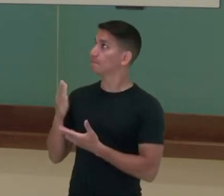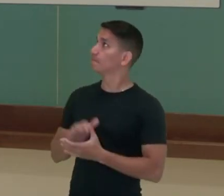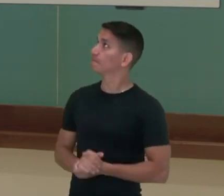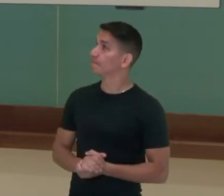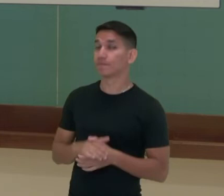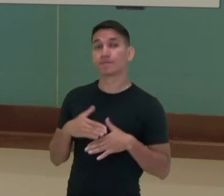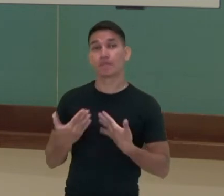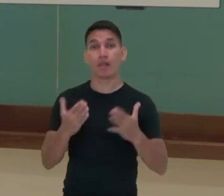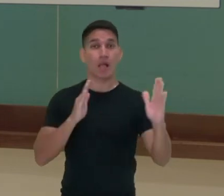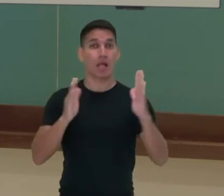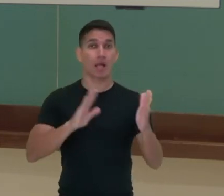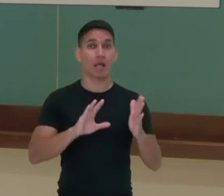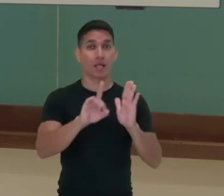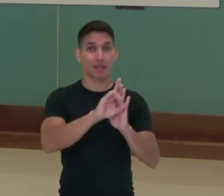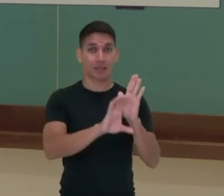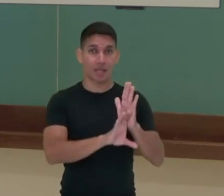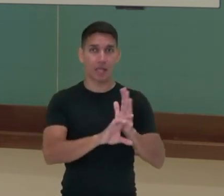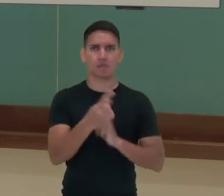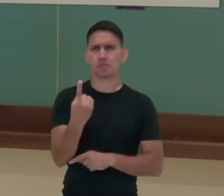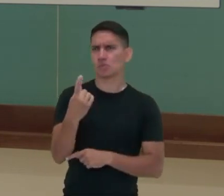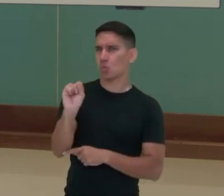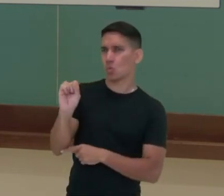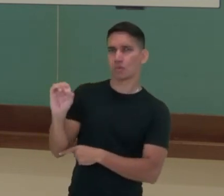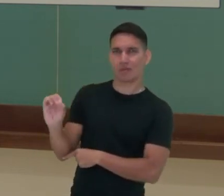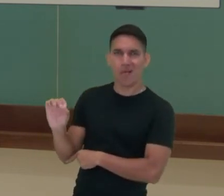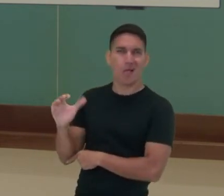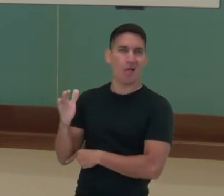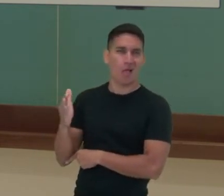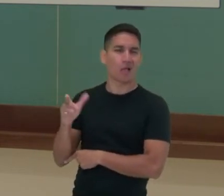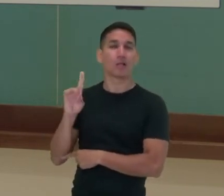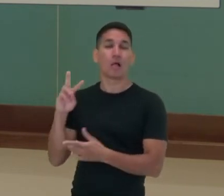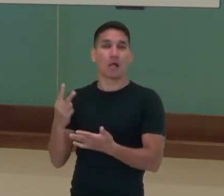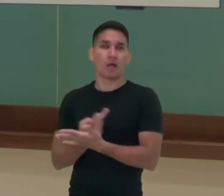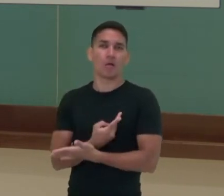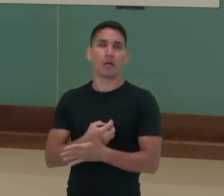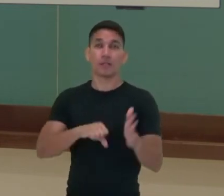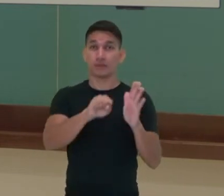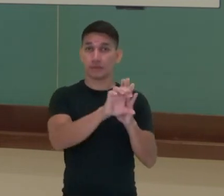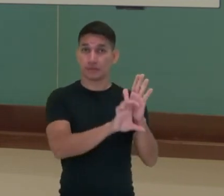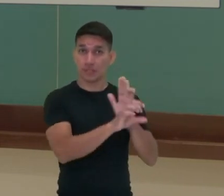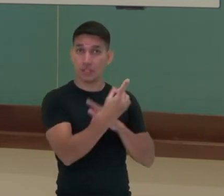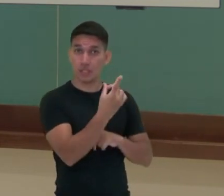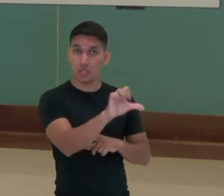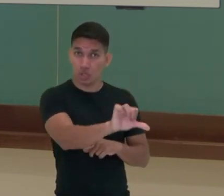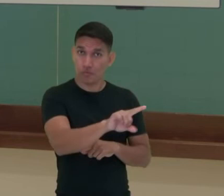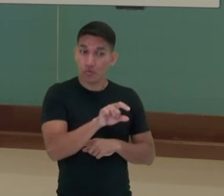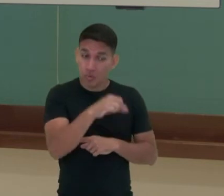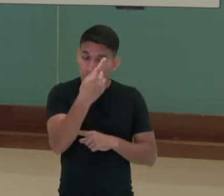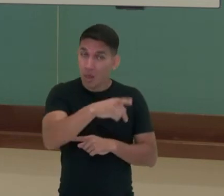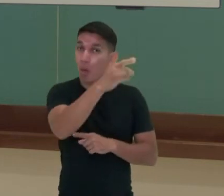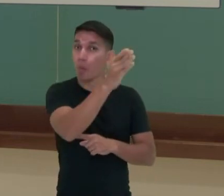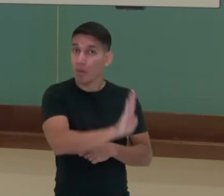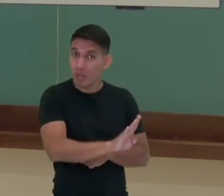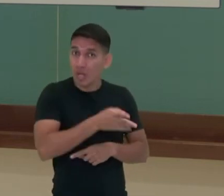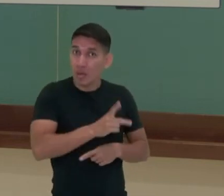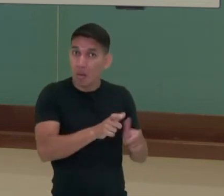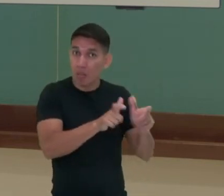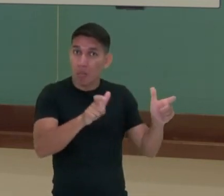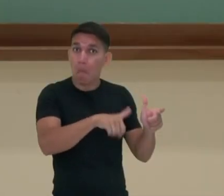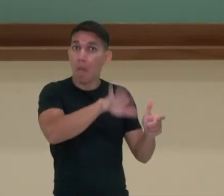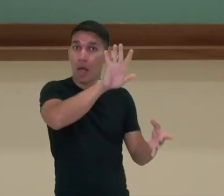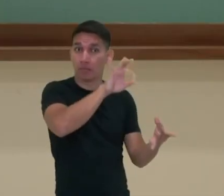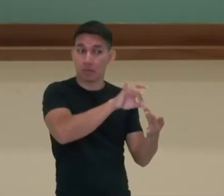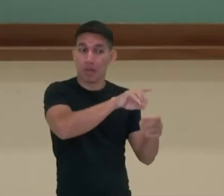Então, nas décadas aí de 1900 e 1800 aí, né, no século XIX, o Brasil ainda era essencialmente rural, ou